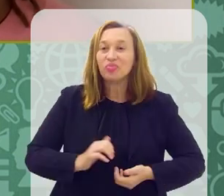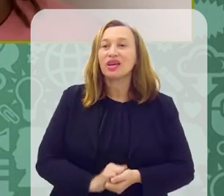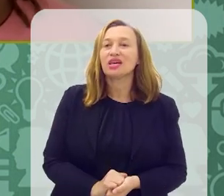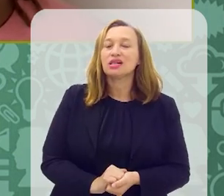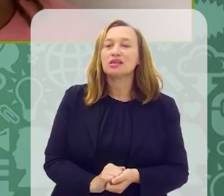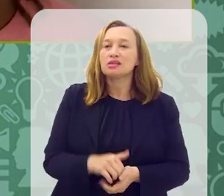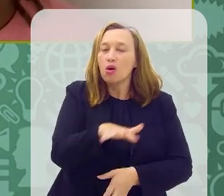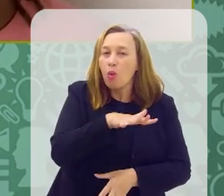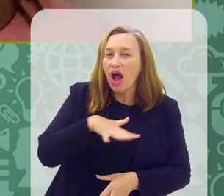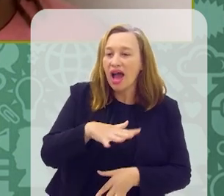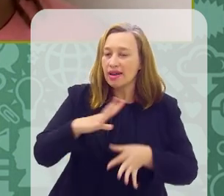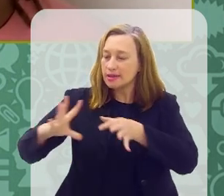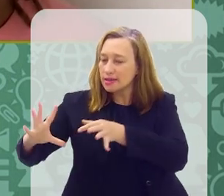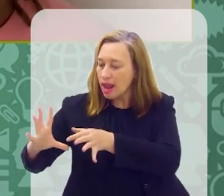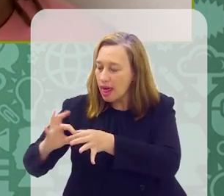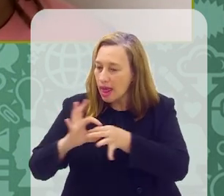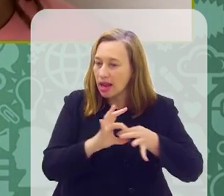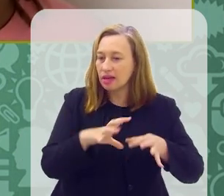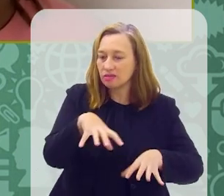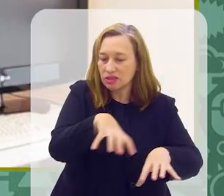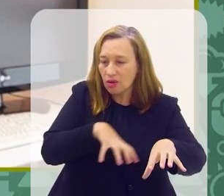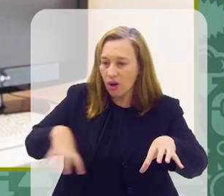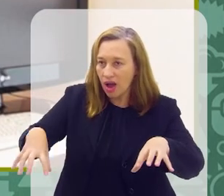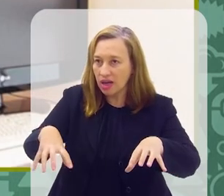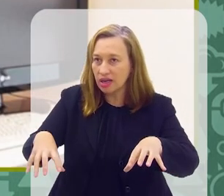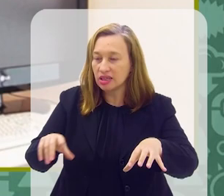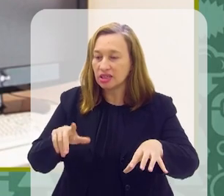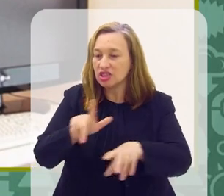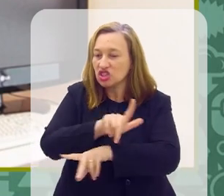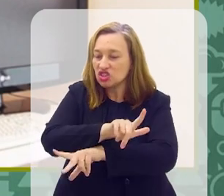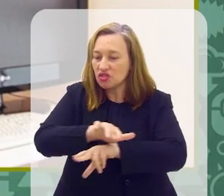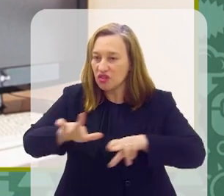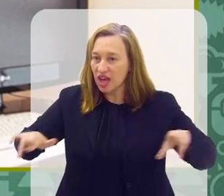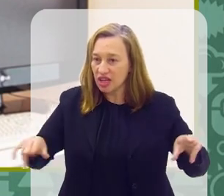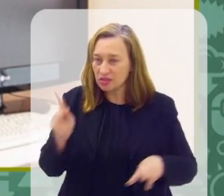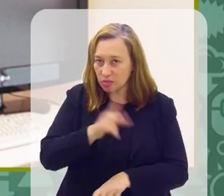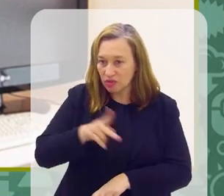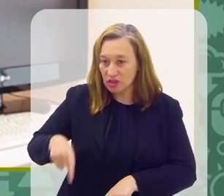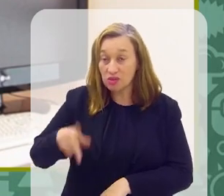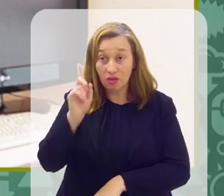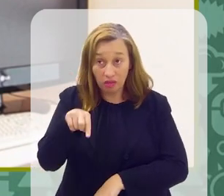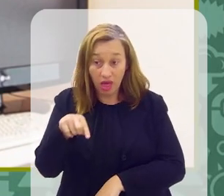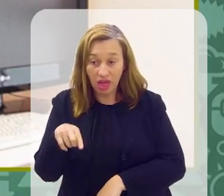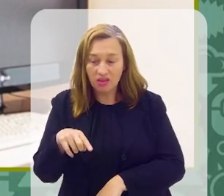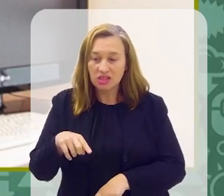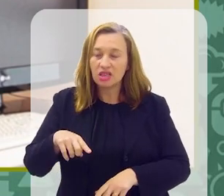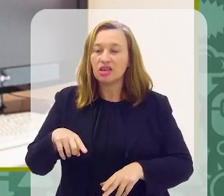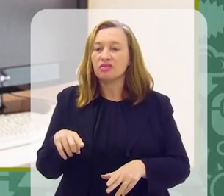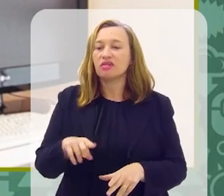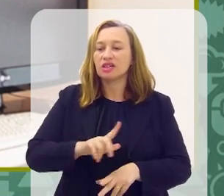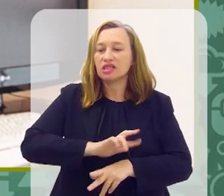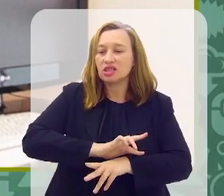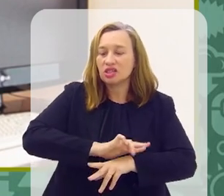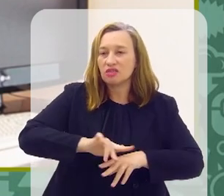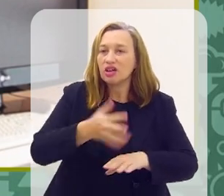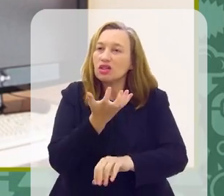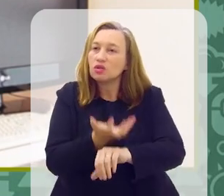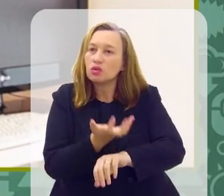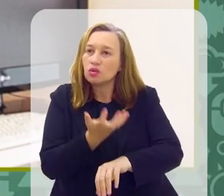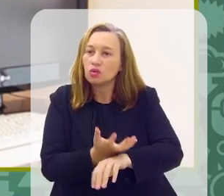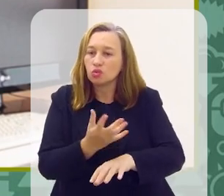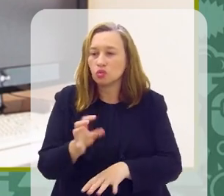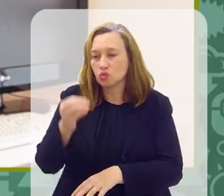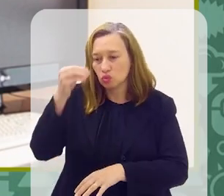É, são áreas afins, né? Você é um professor multidisciplinar, eu diria. Você fez essa transversalidade dentro